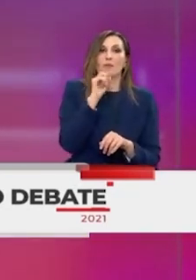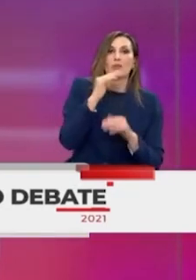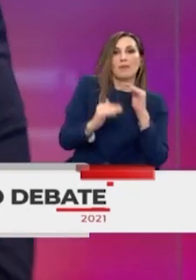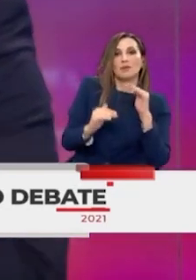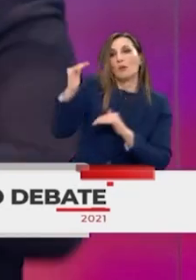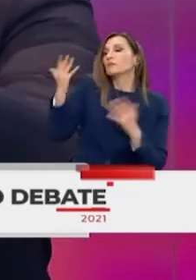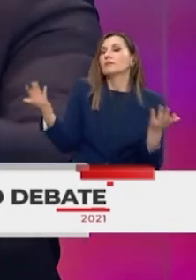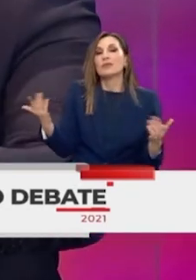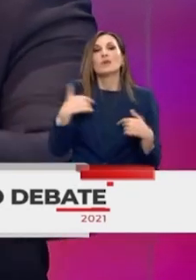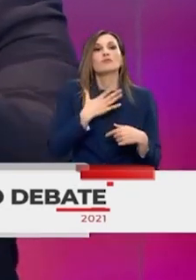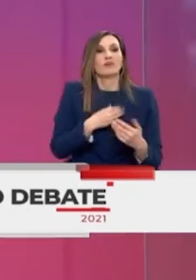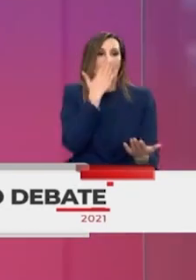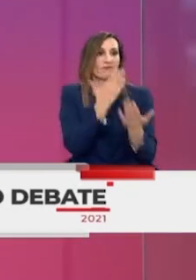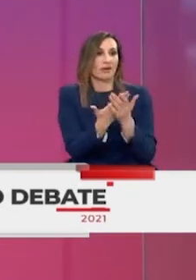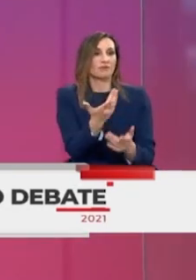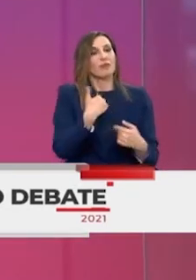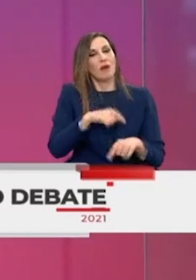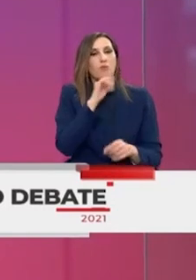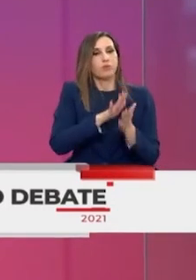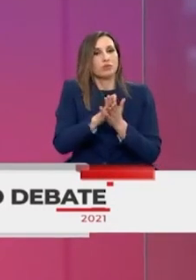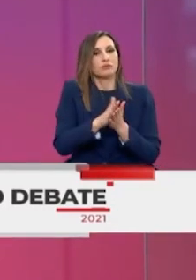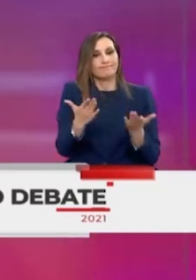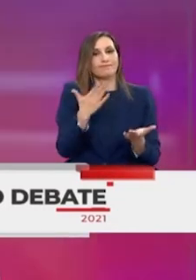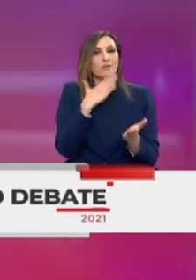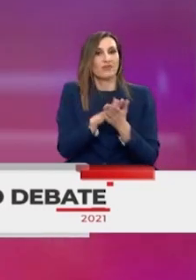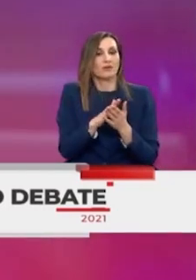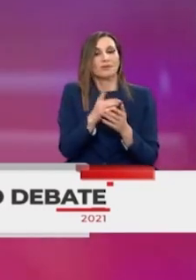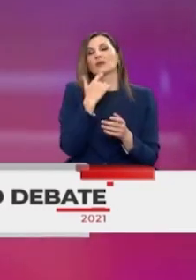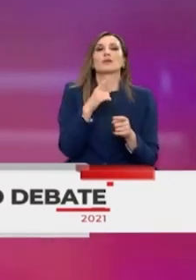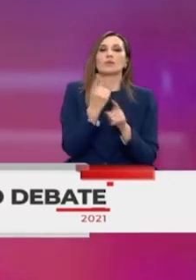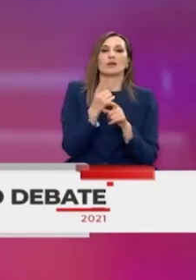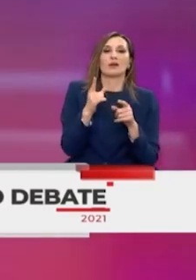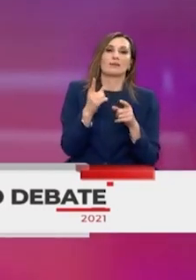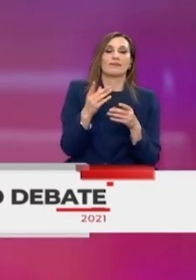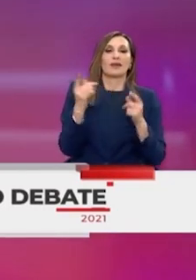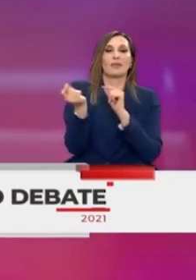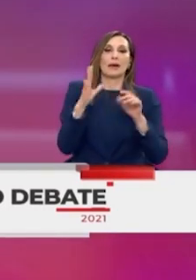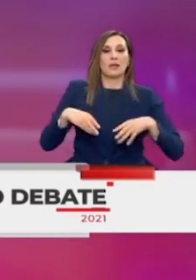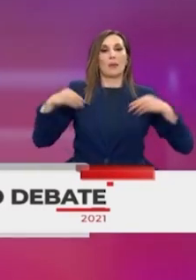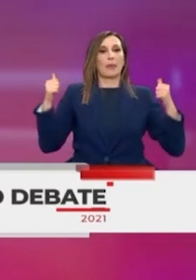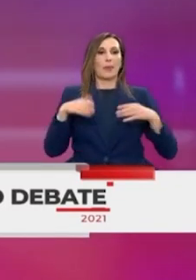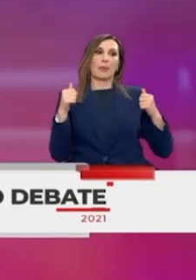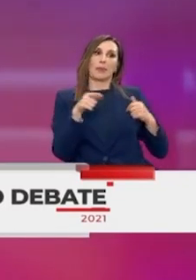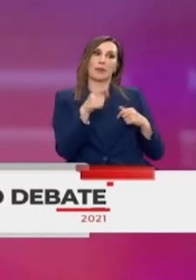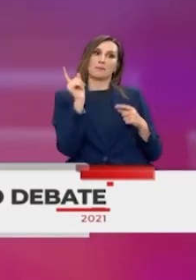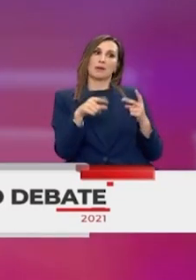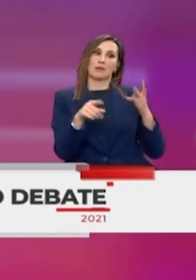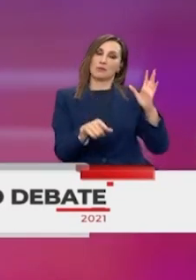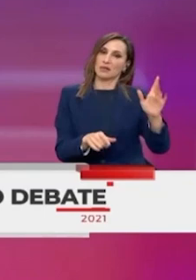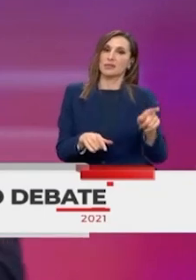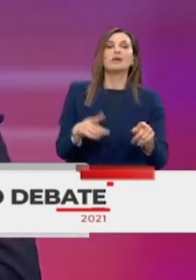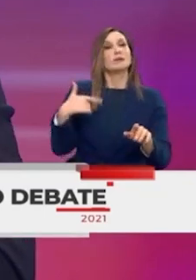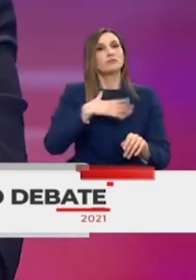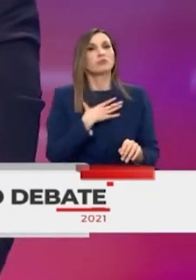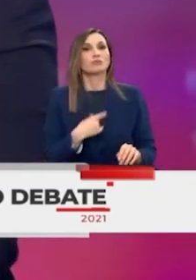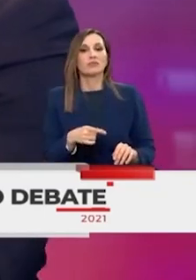Eu hoje gostava, e já que está aqui à minha frente, eu tenho esta oportunidade de lhe perguntar, porque nunca tenho, está sempre a fugir a debates comigo hoje. Vai ter a última pergunta gostava, como oportunidade. Não, mas